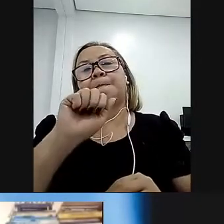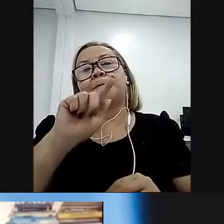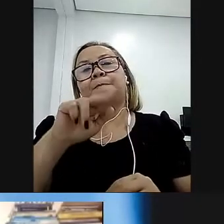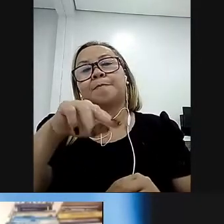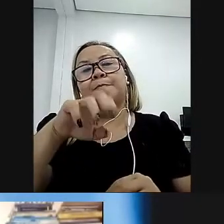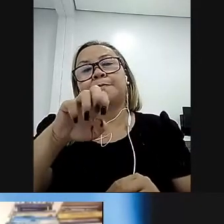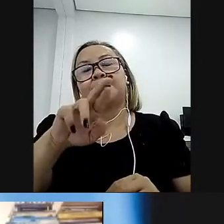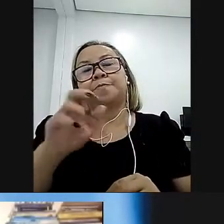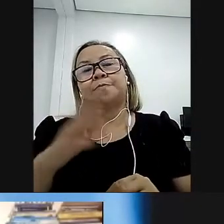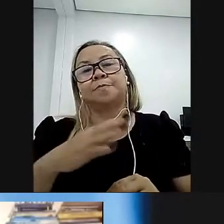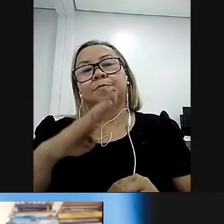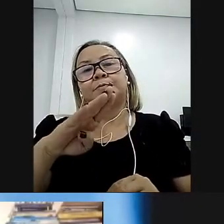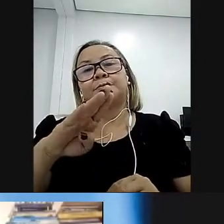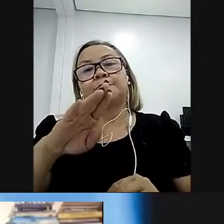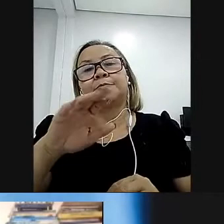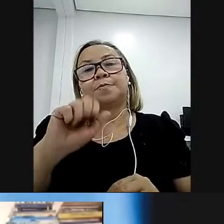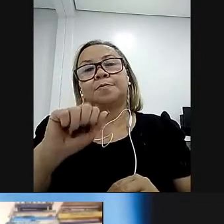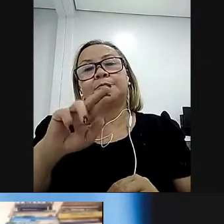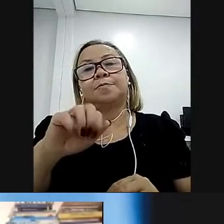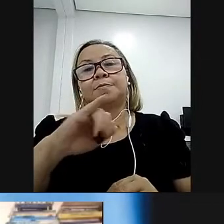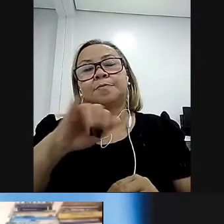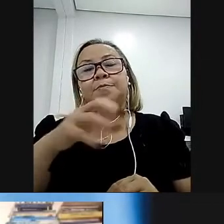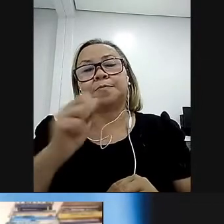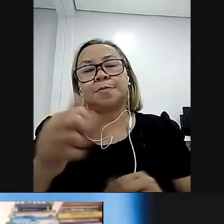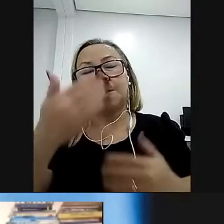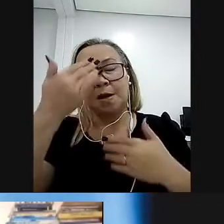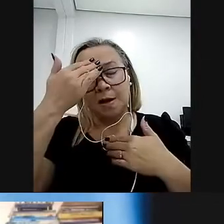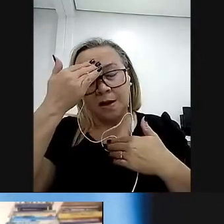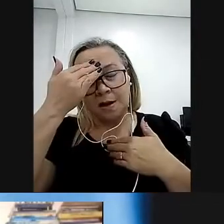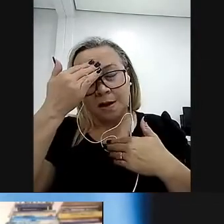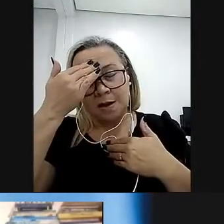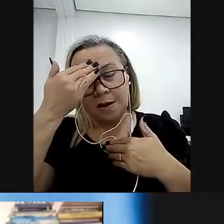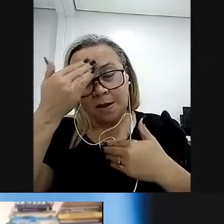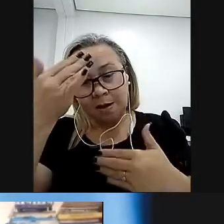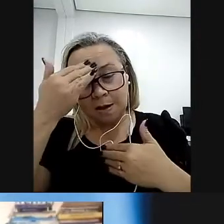projeto. Gratidão. Não, e lembrar que